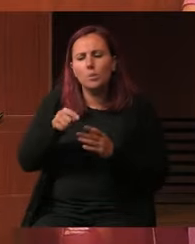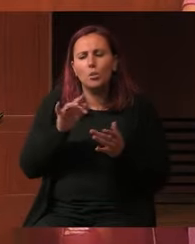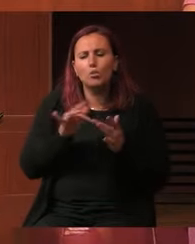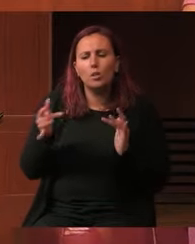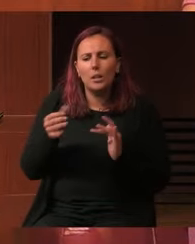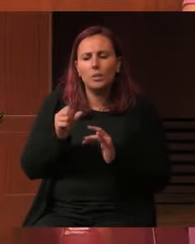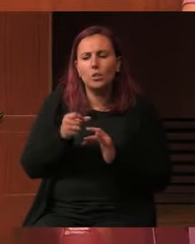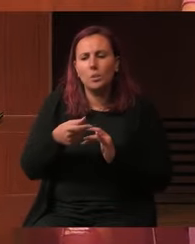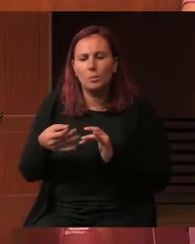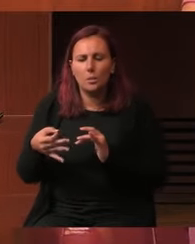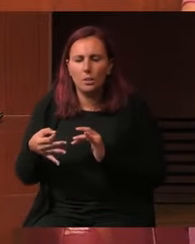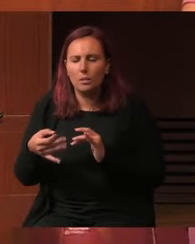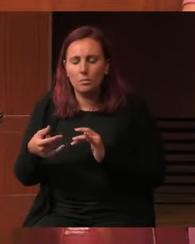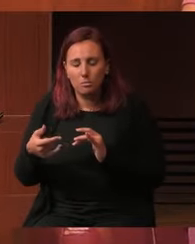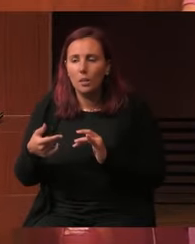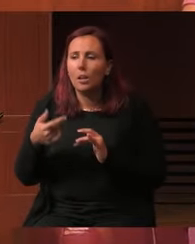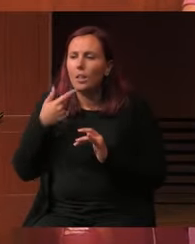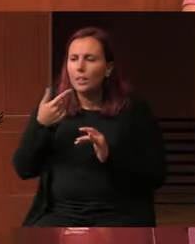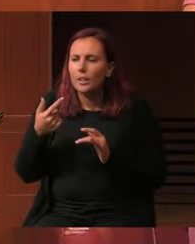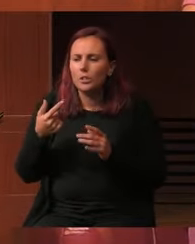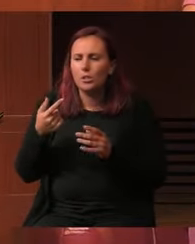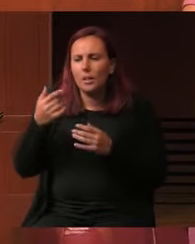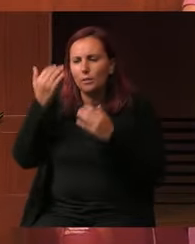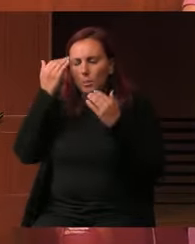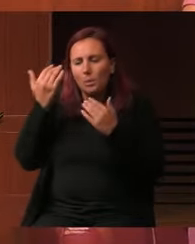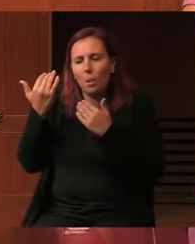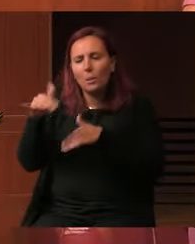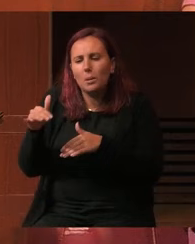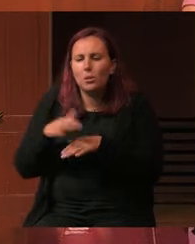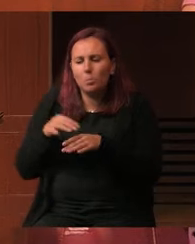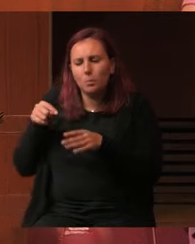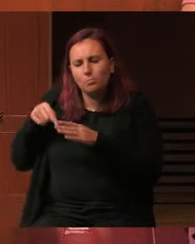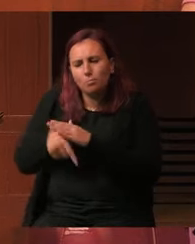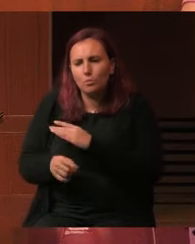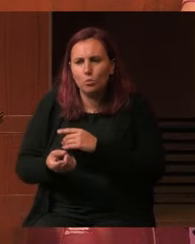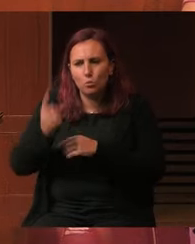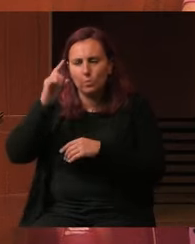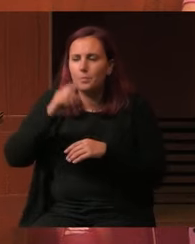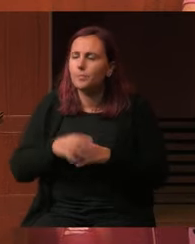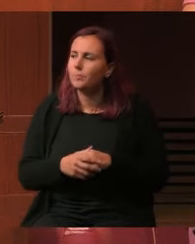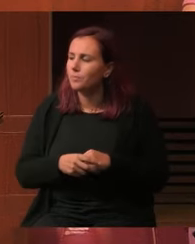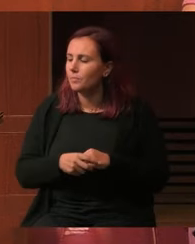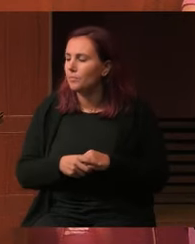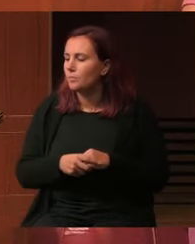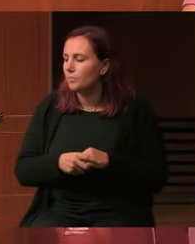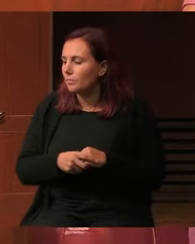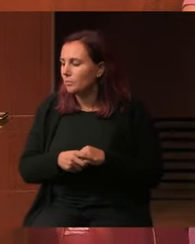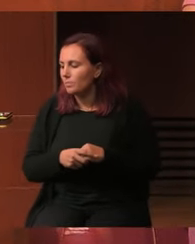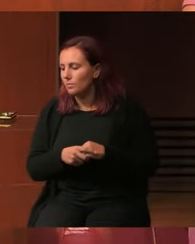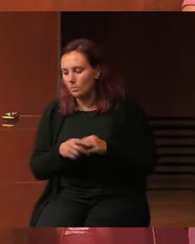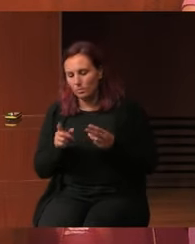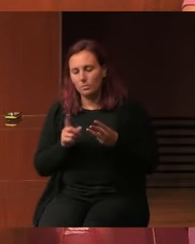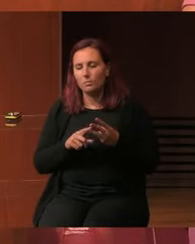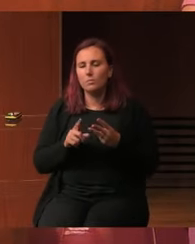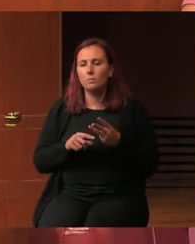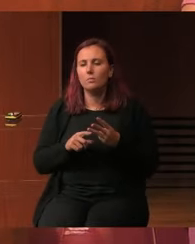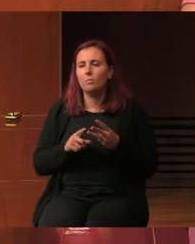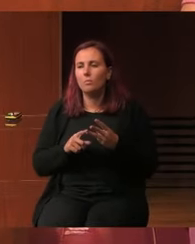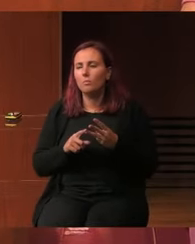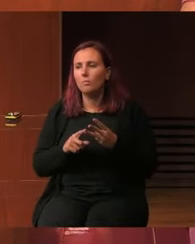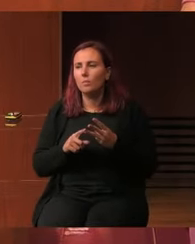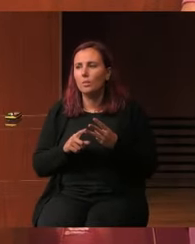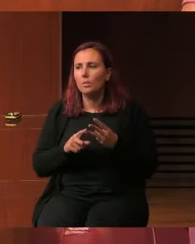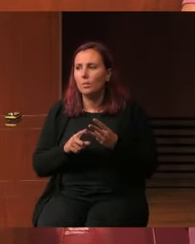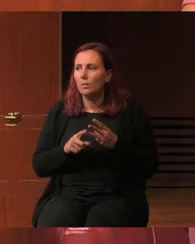num instante chega aos limites da informação que aquela máquina lhe consegue dar. E o terceiro tem a ver com